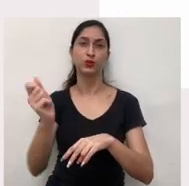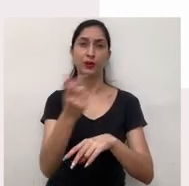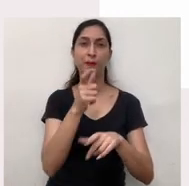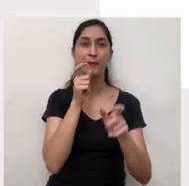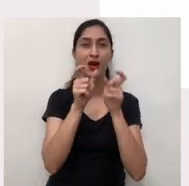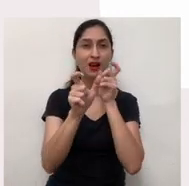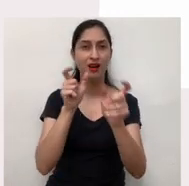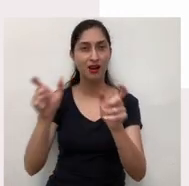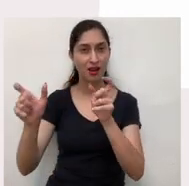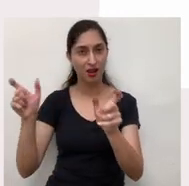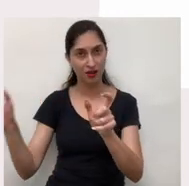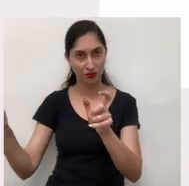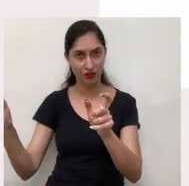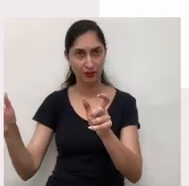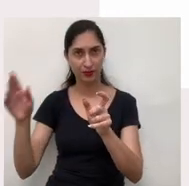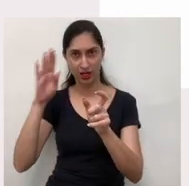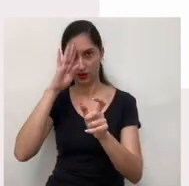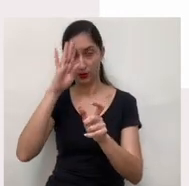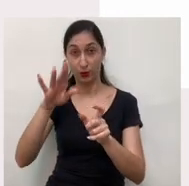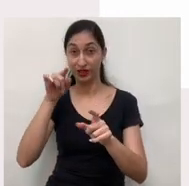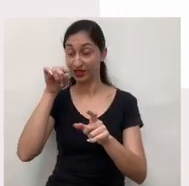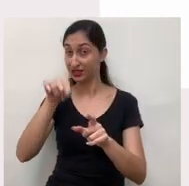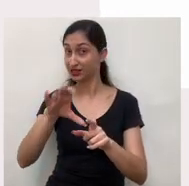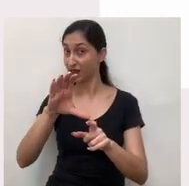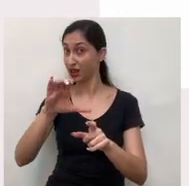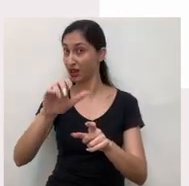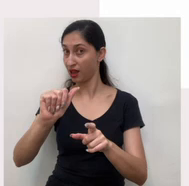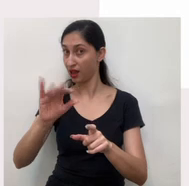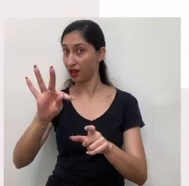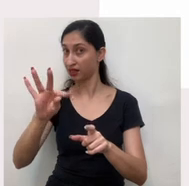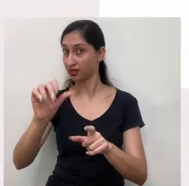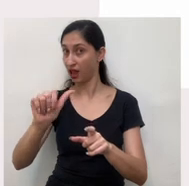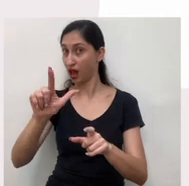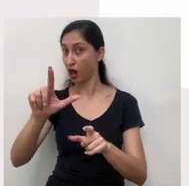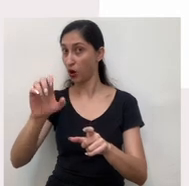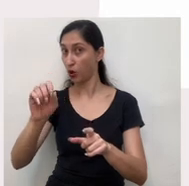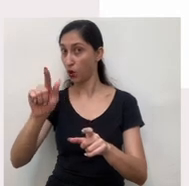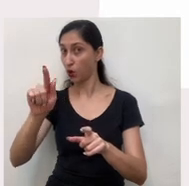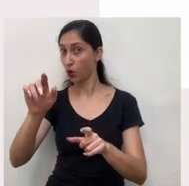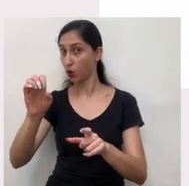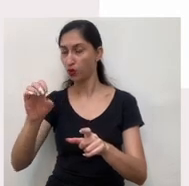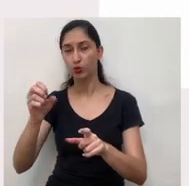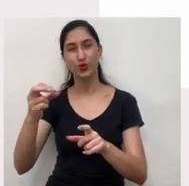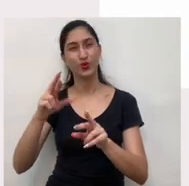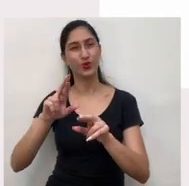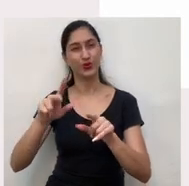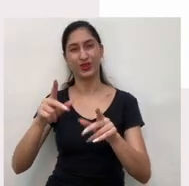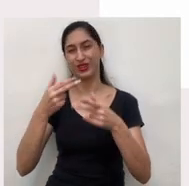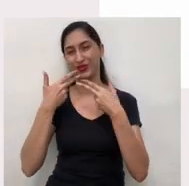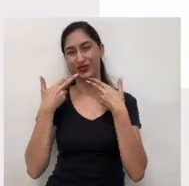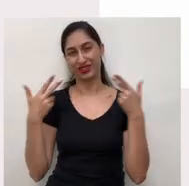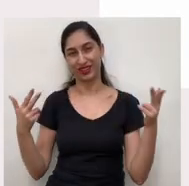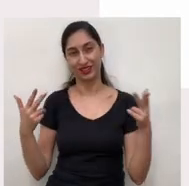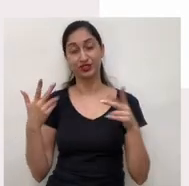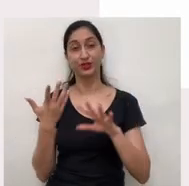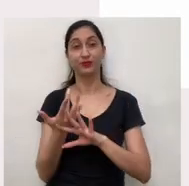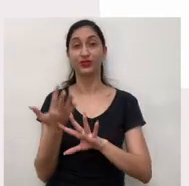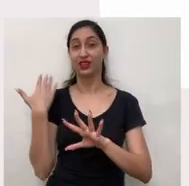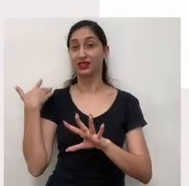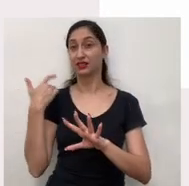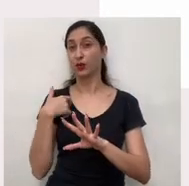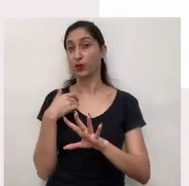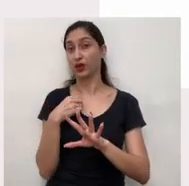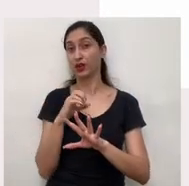E esses catálogos de ornamentos, eles não são, né, uma novidade. Na época em que eu editei o Urbano